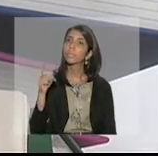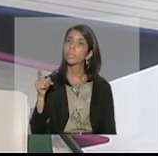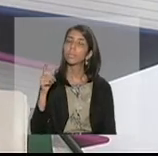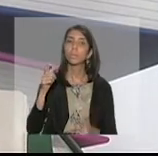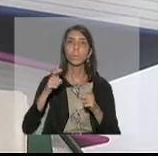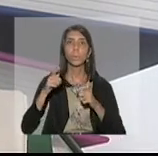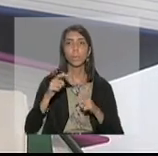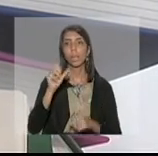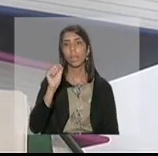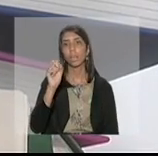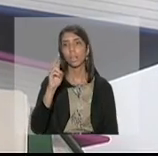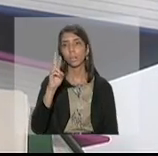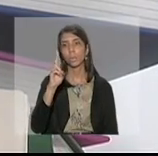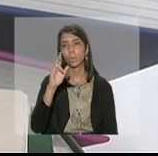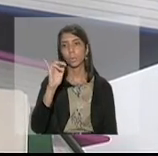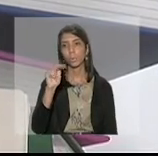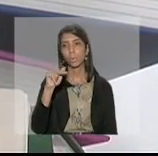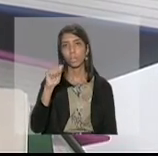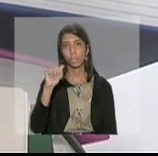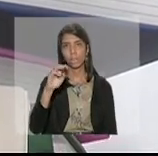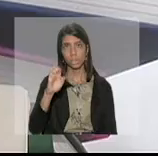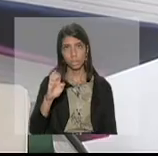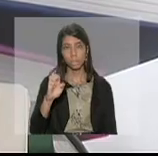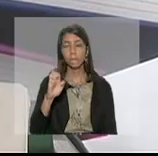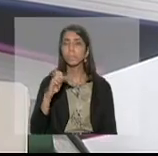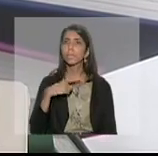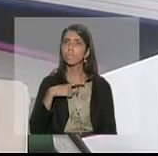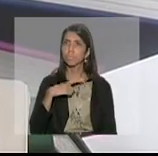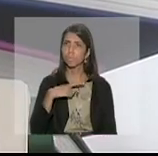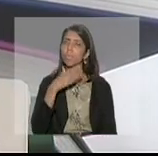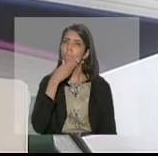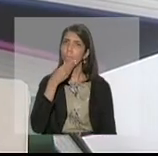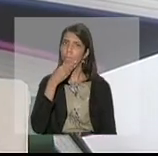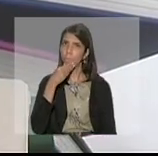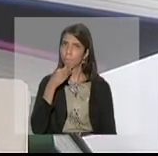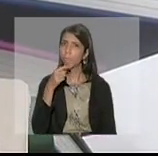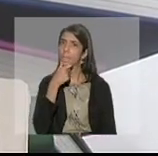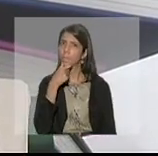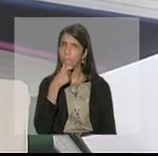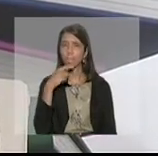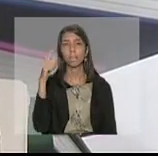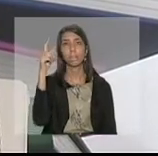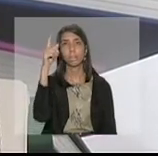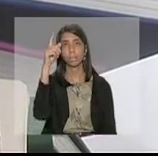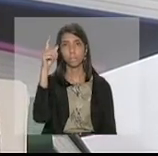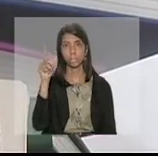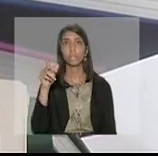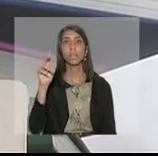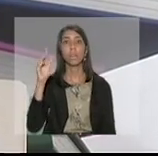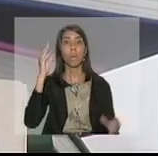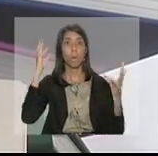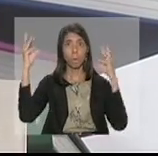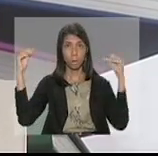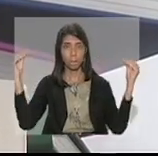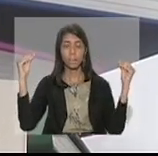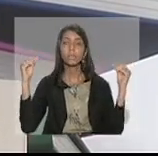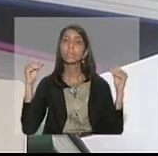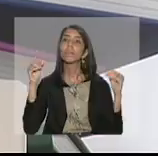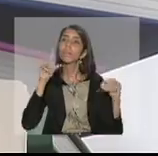costa do Suriname, que tinham os colonos ingleses e holandeses, né,